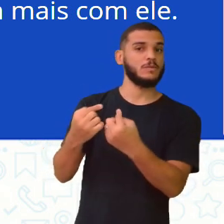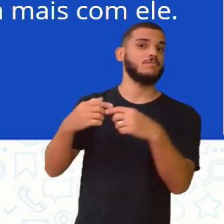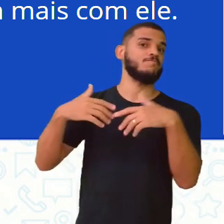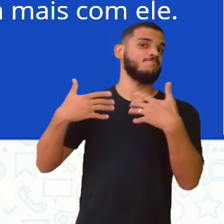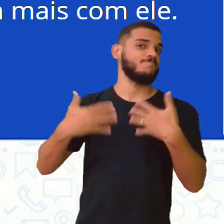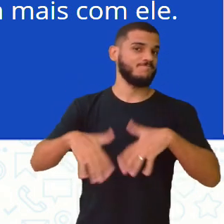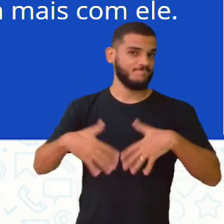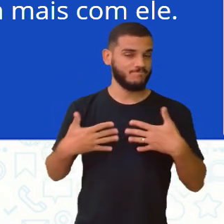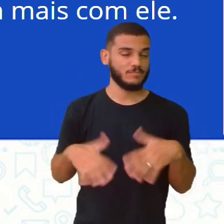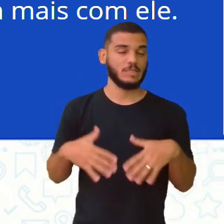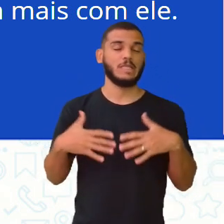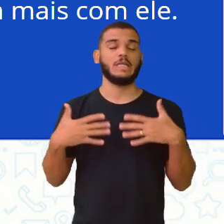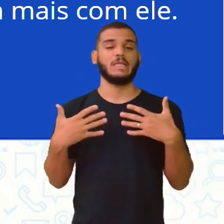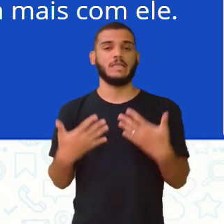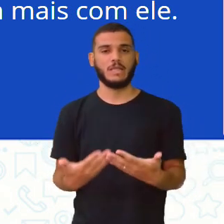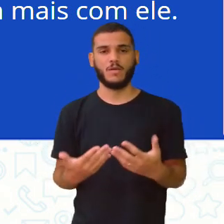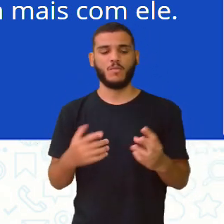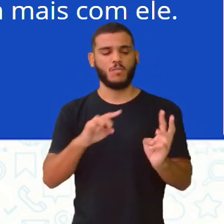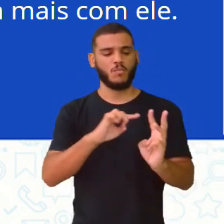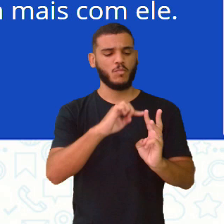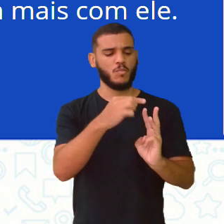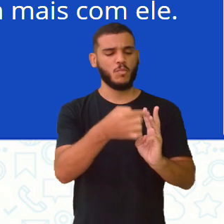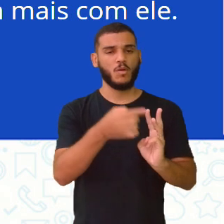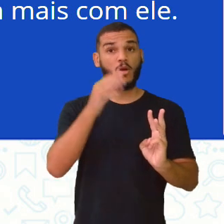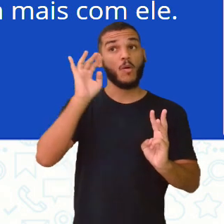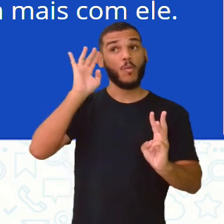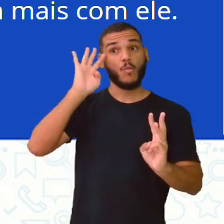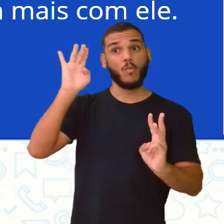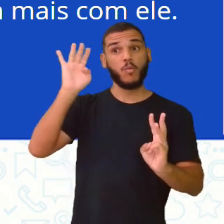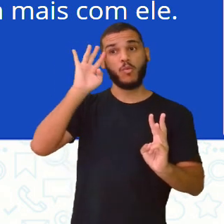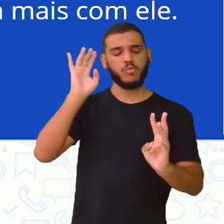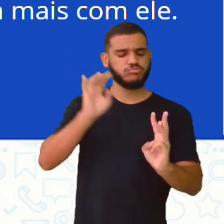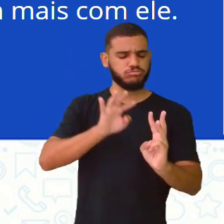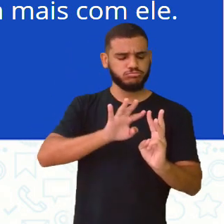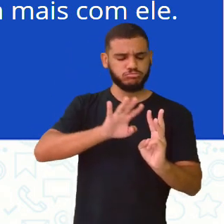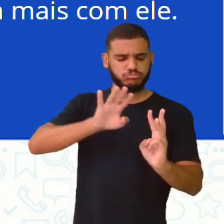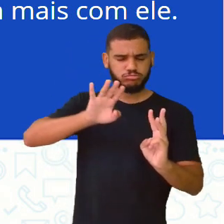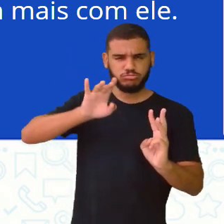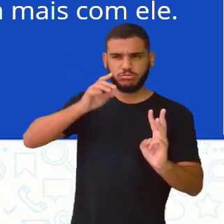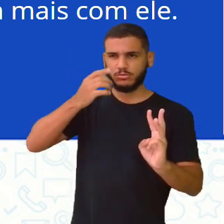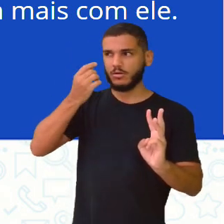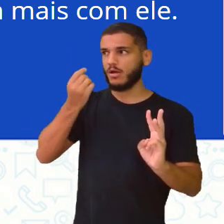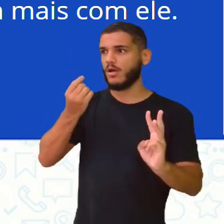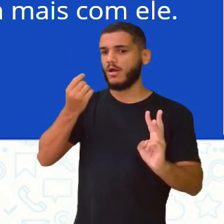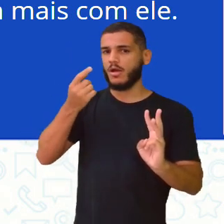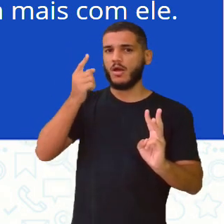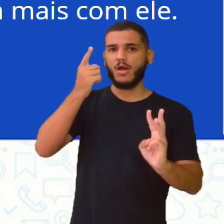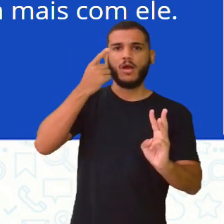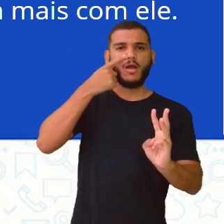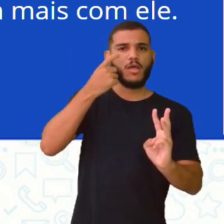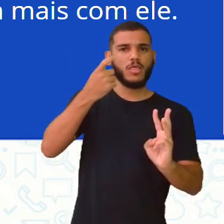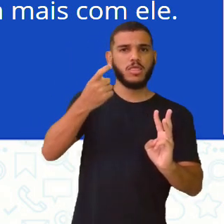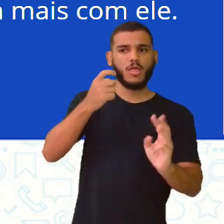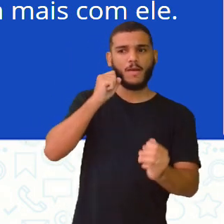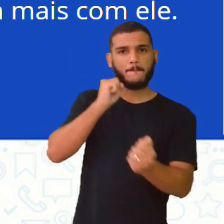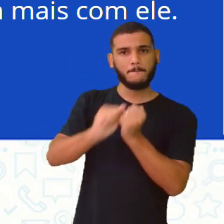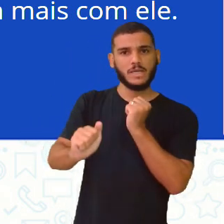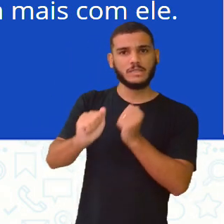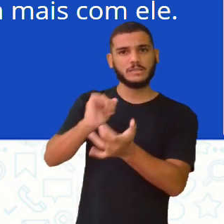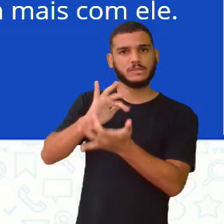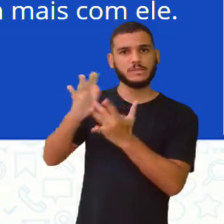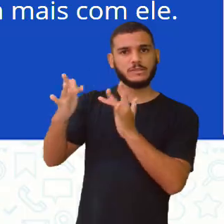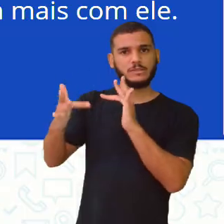foram alertados em sonhos sobre a intenção deste que era matar Jesus e